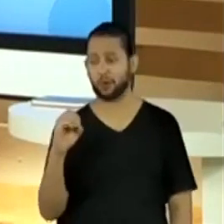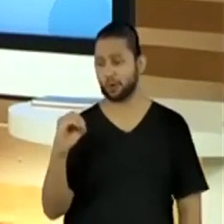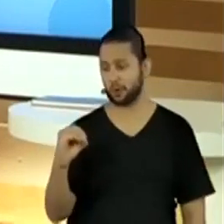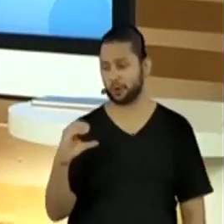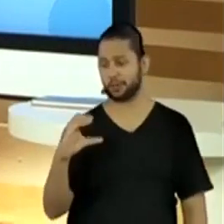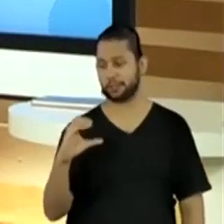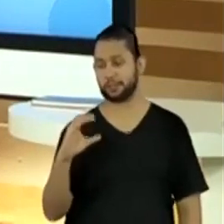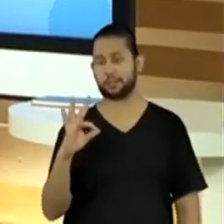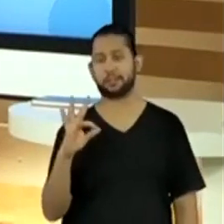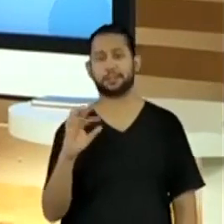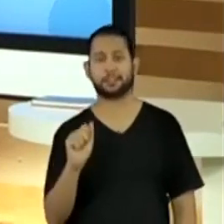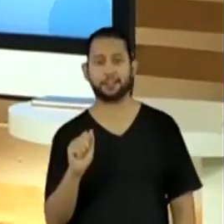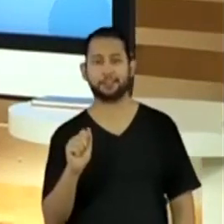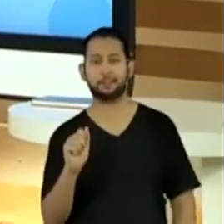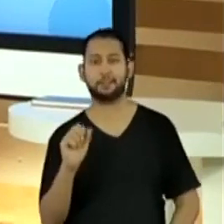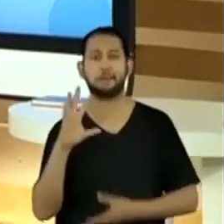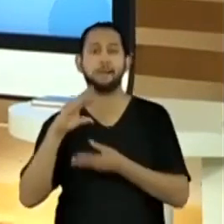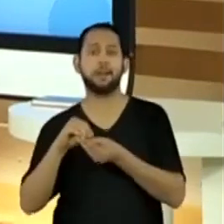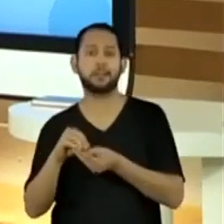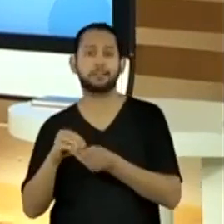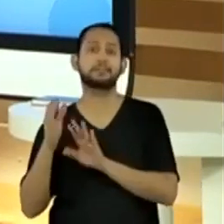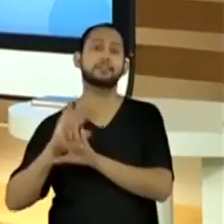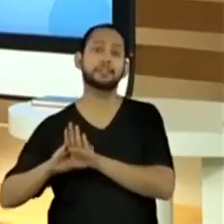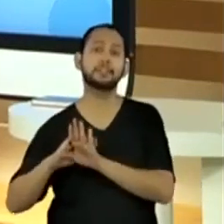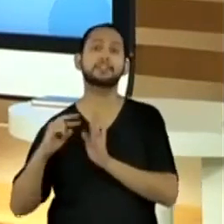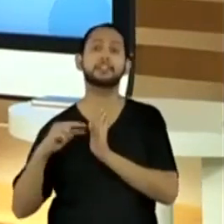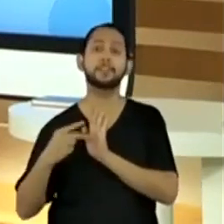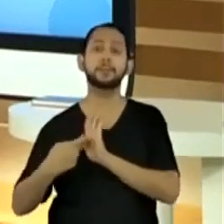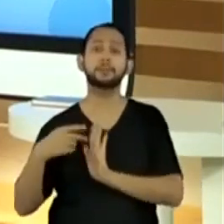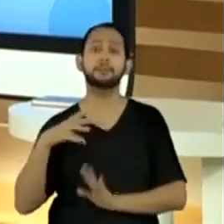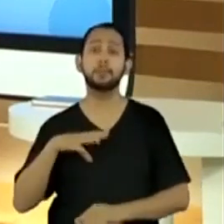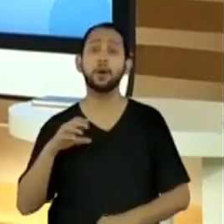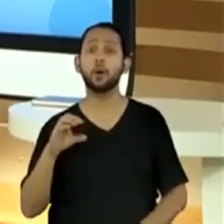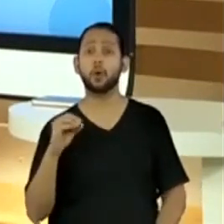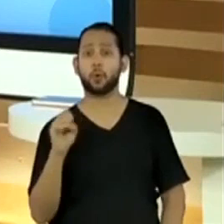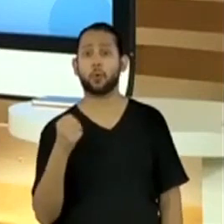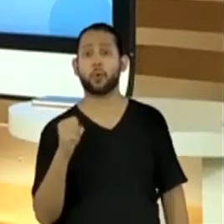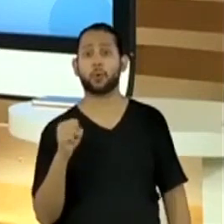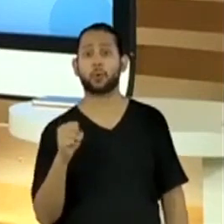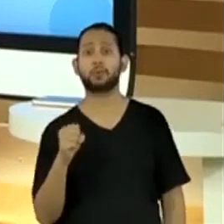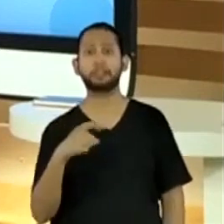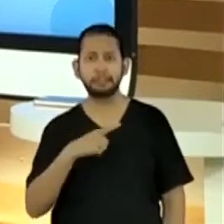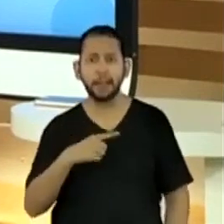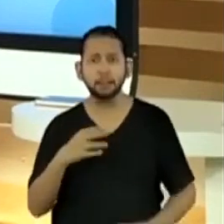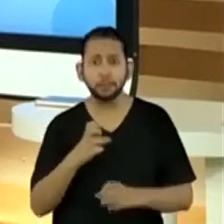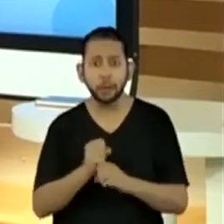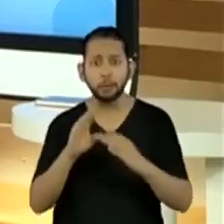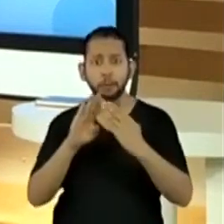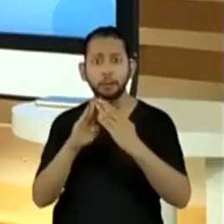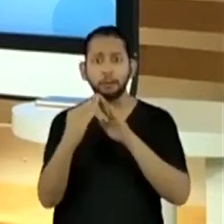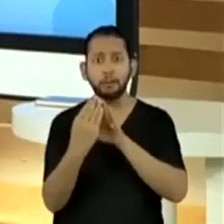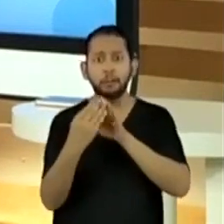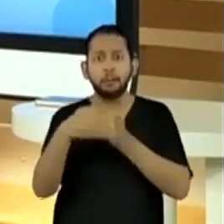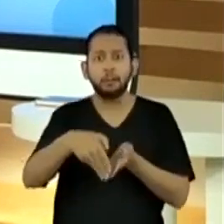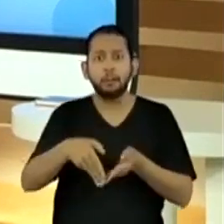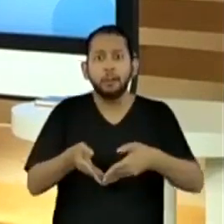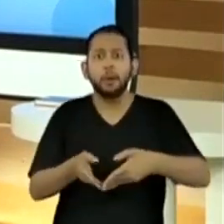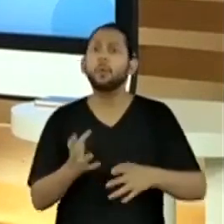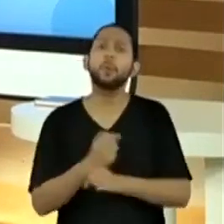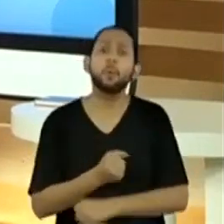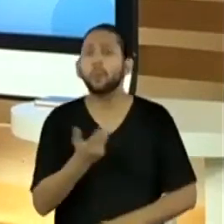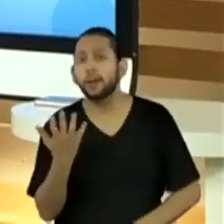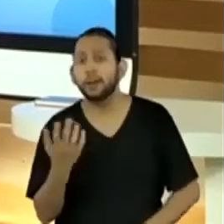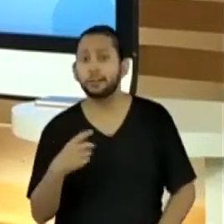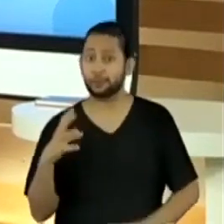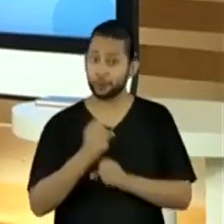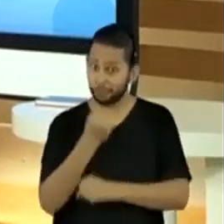8. Octaedro, porque ele tem 8 faces. Sabia disso? Se não sabia, fique sabendo. Vamos